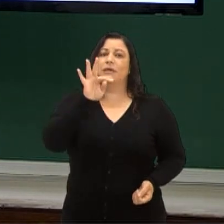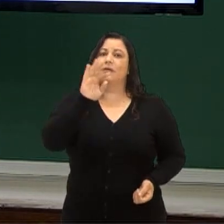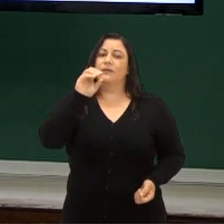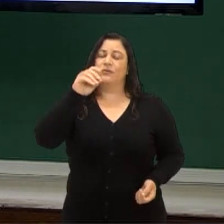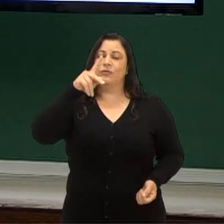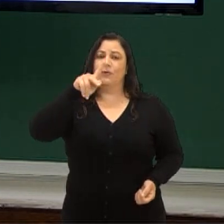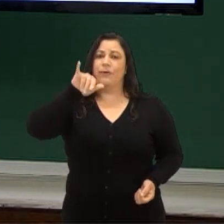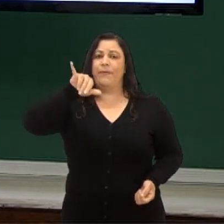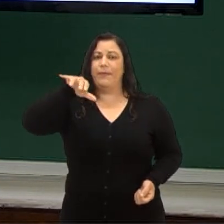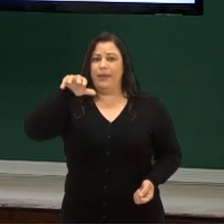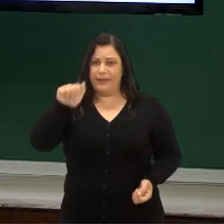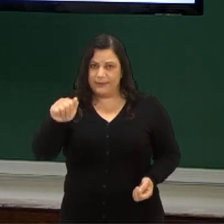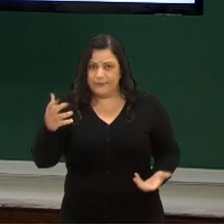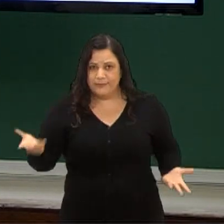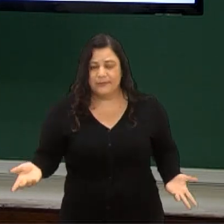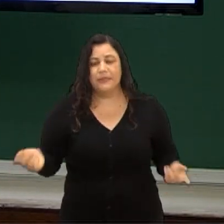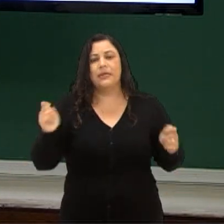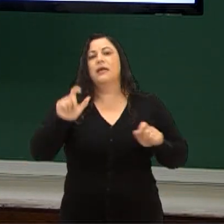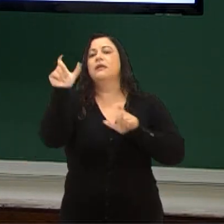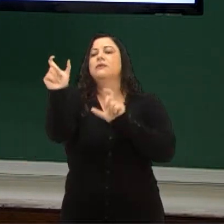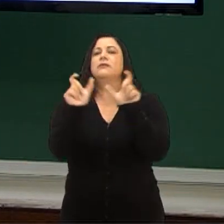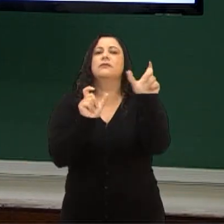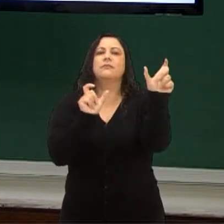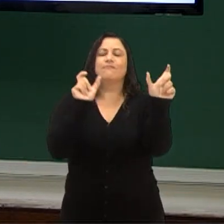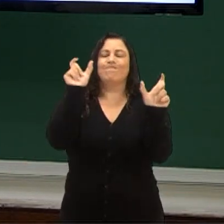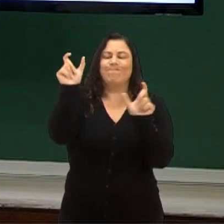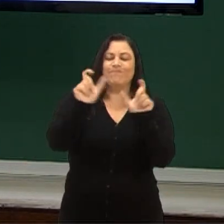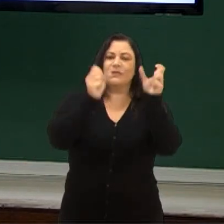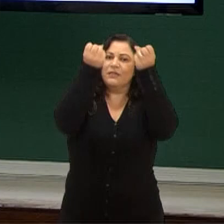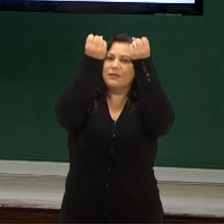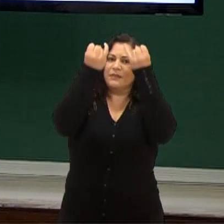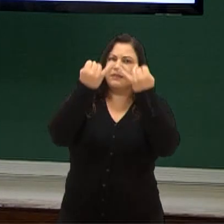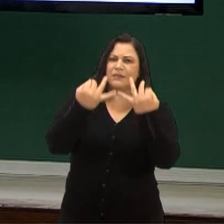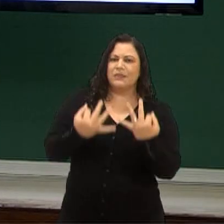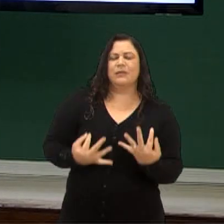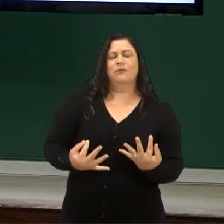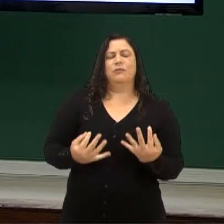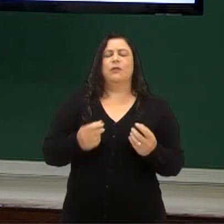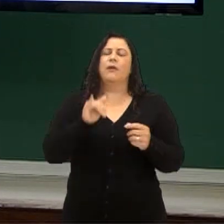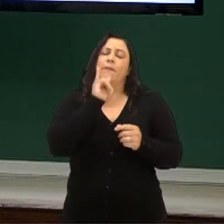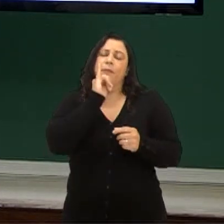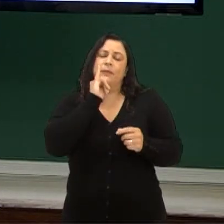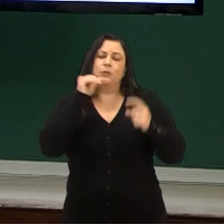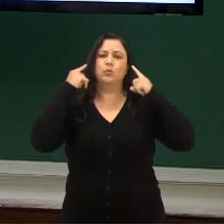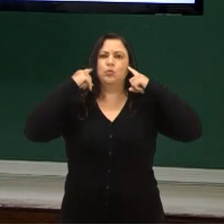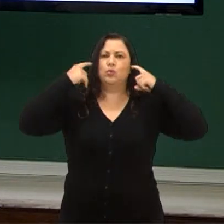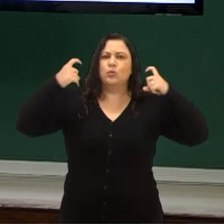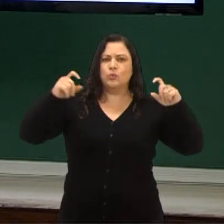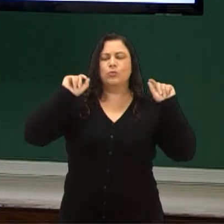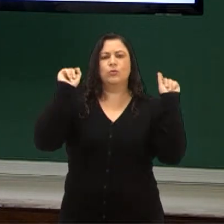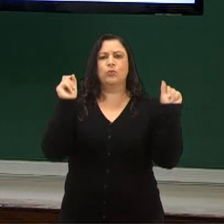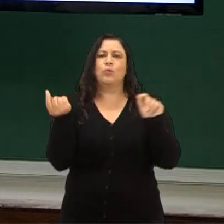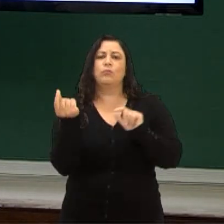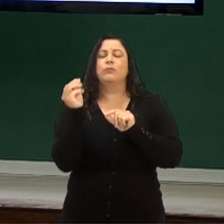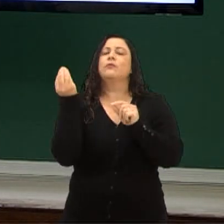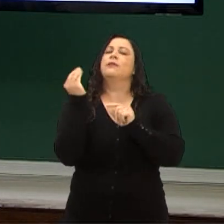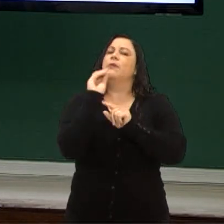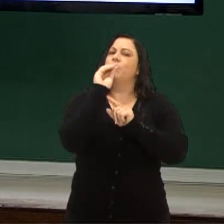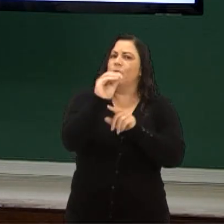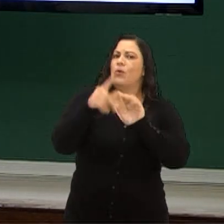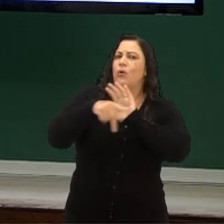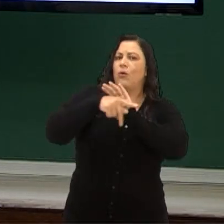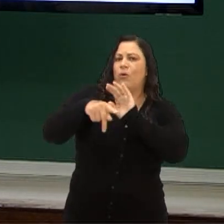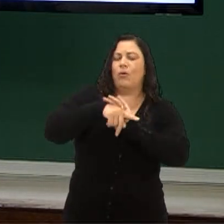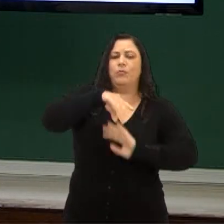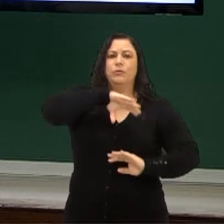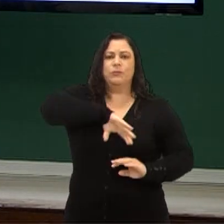o que é onomatopeia? São aquelas palavrinhas que descrevem sons, né? Por exemplo, que nós colocamos na língua portuguesa que descrevem sons. Então